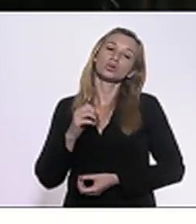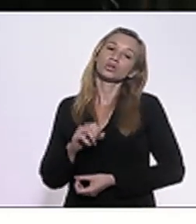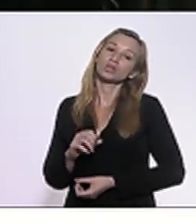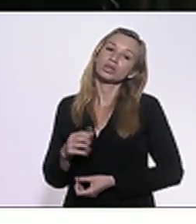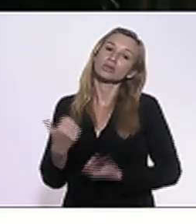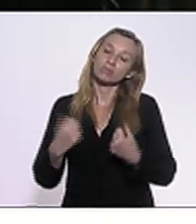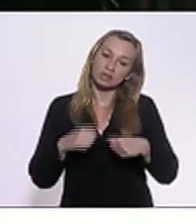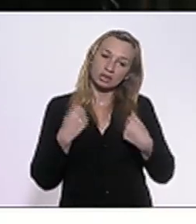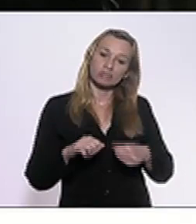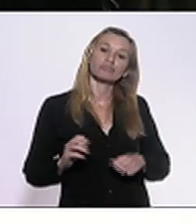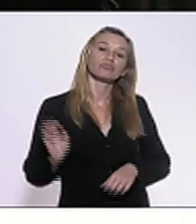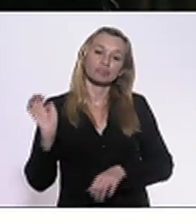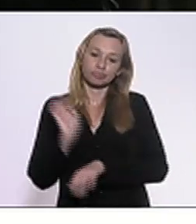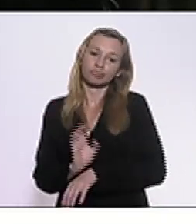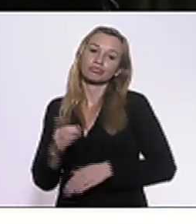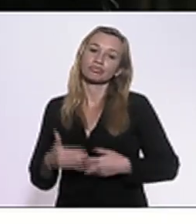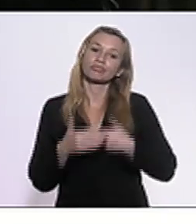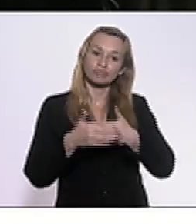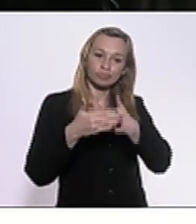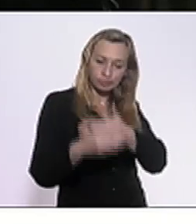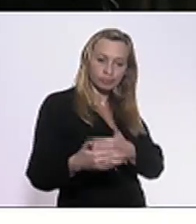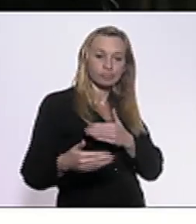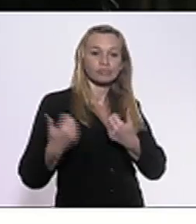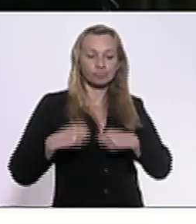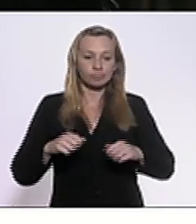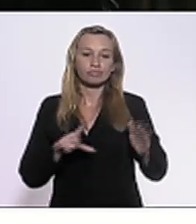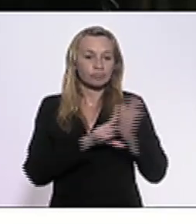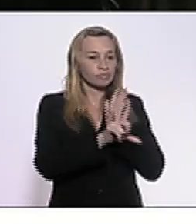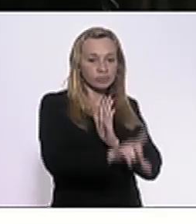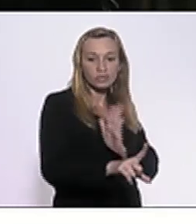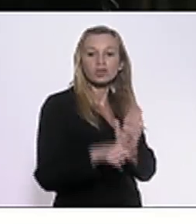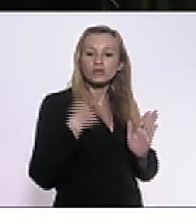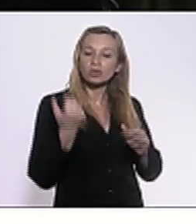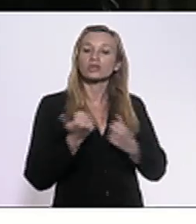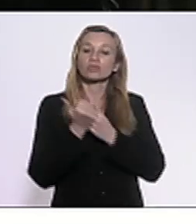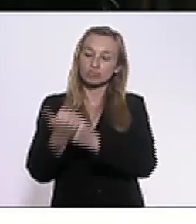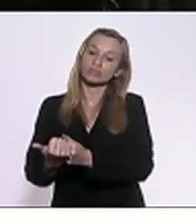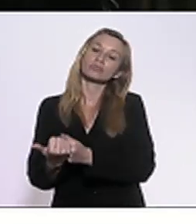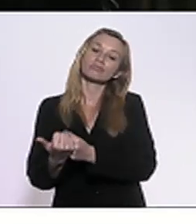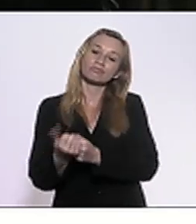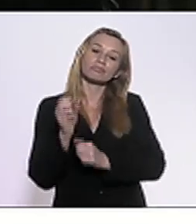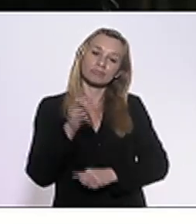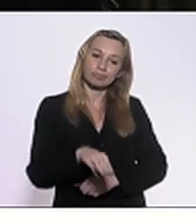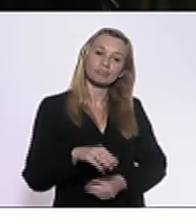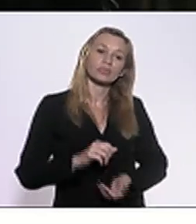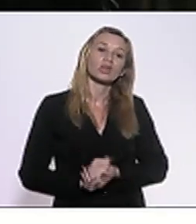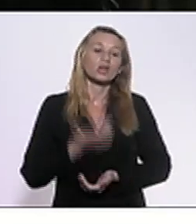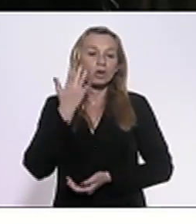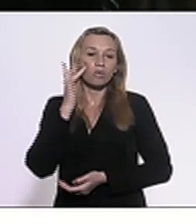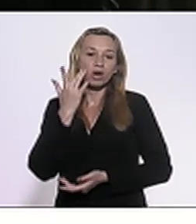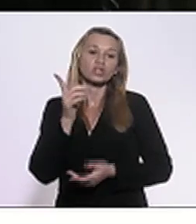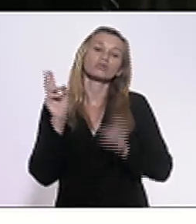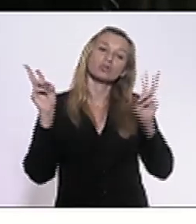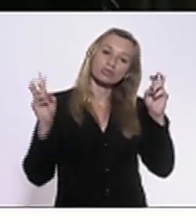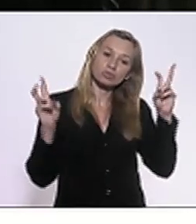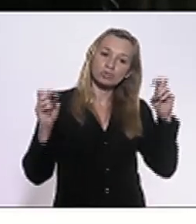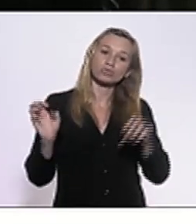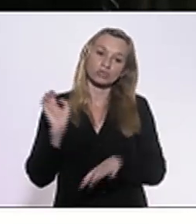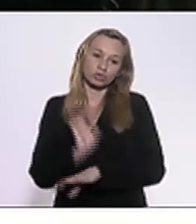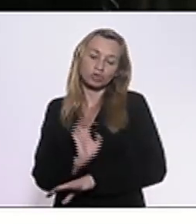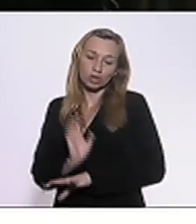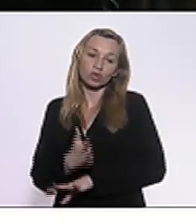avançar, que precisar de legislação, a gente está disposto a colaborar. Eu acho que as questões de Estado estão no